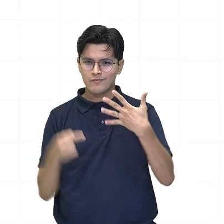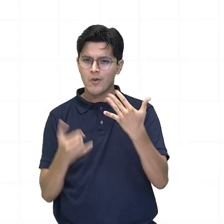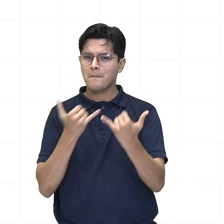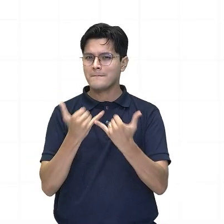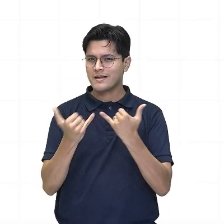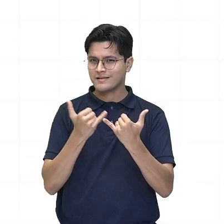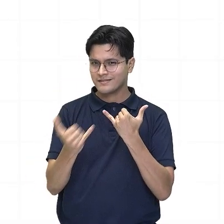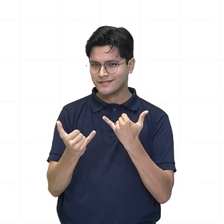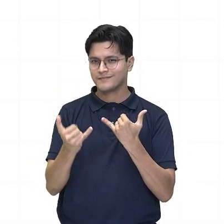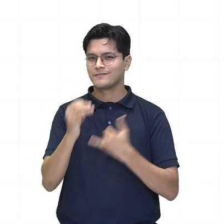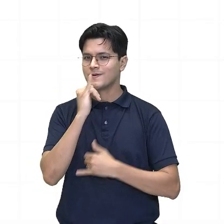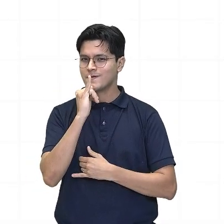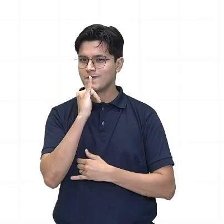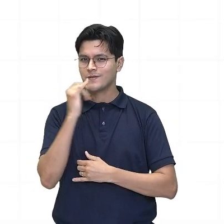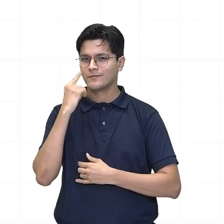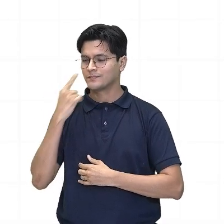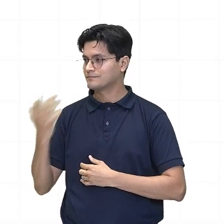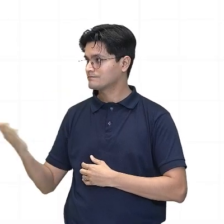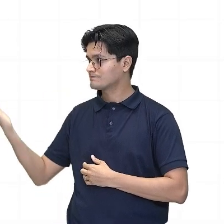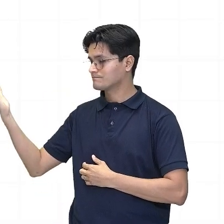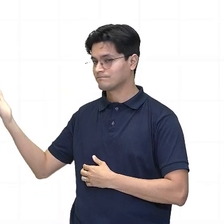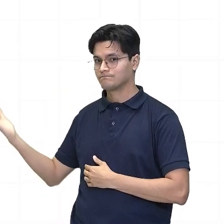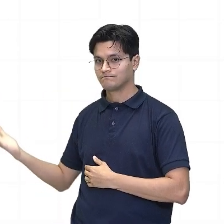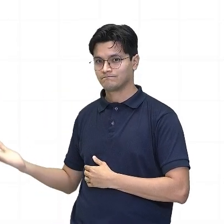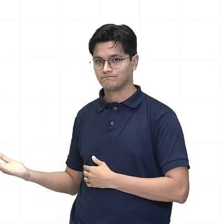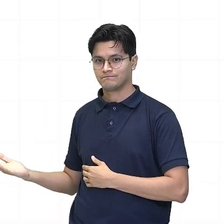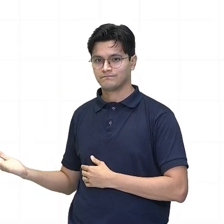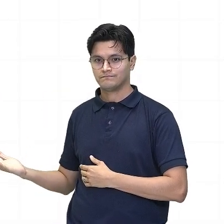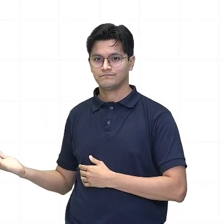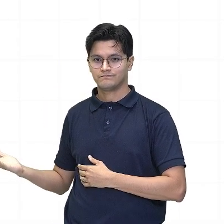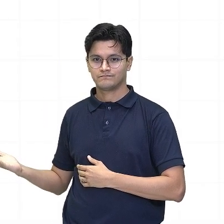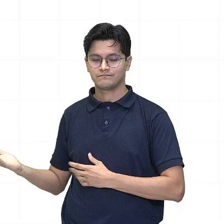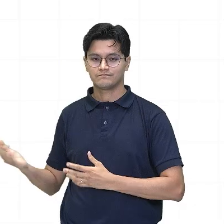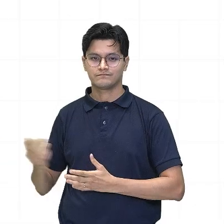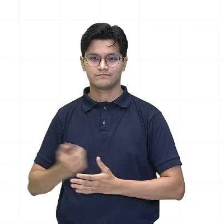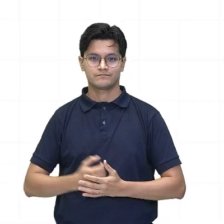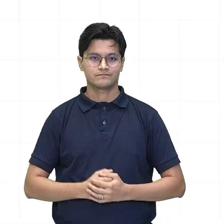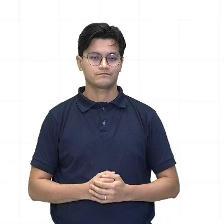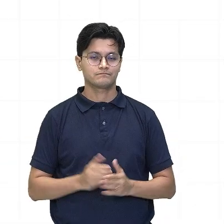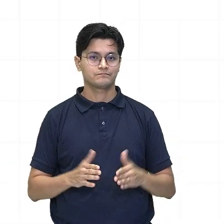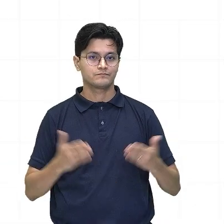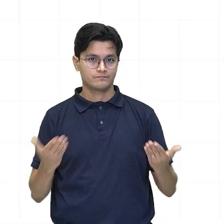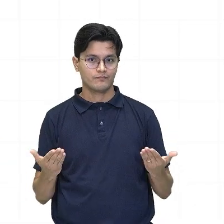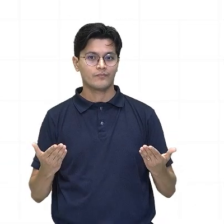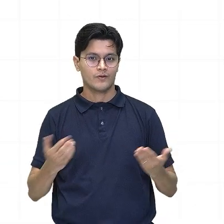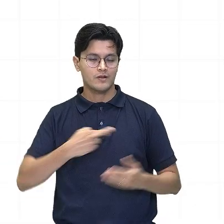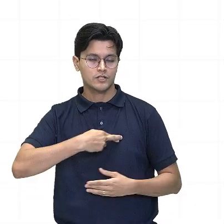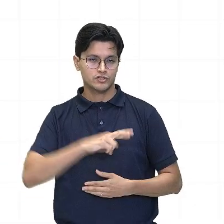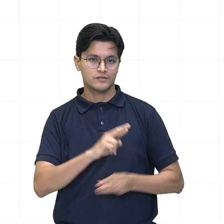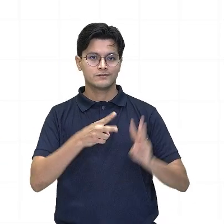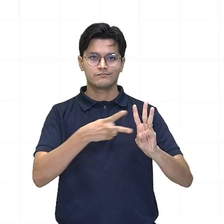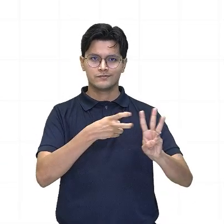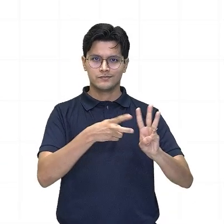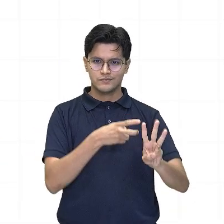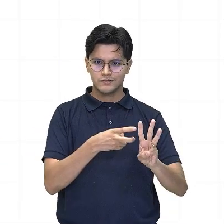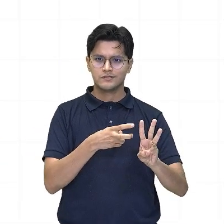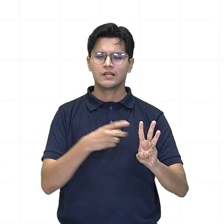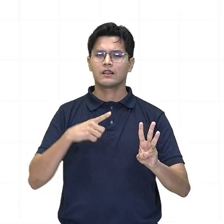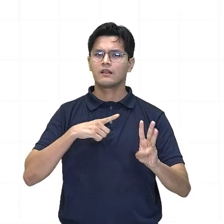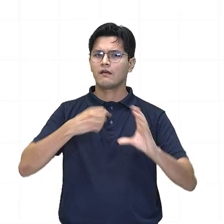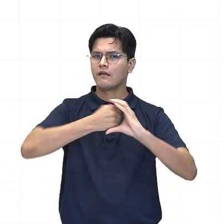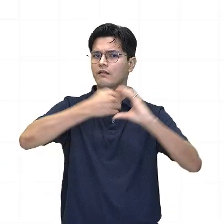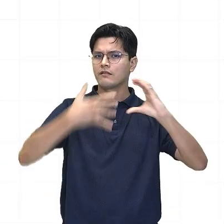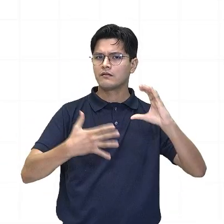né? Porém, podemos conhecer alguns pontos em comum entre elas, entre essas religiões indígenas. Aí vamos elencar